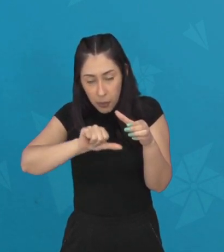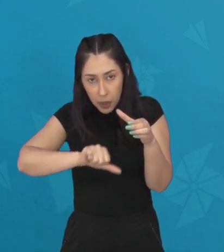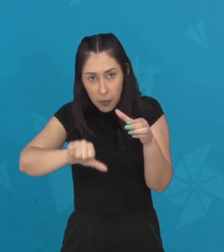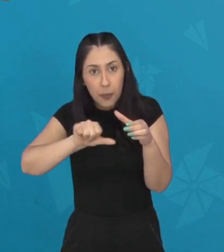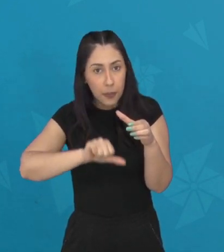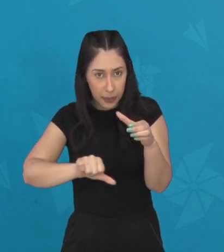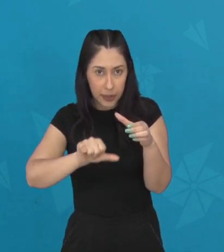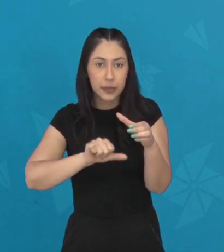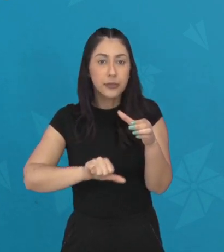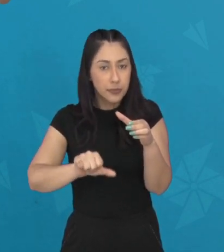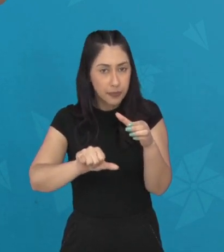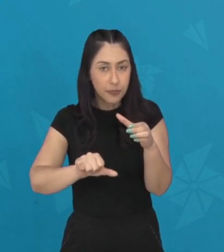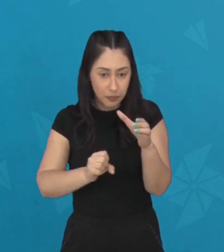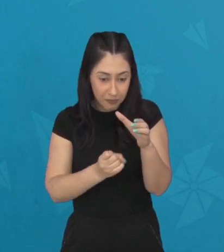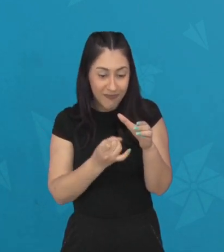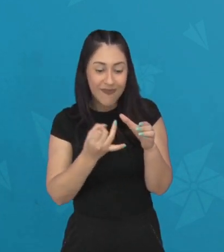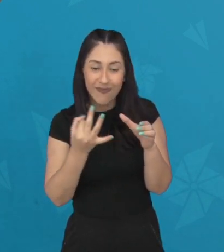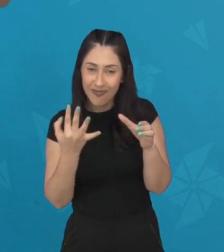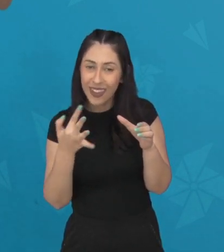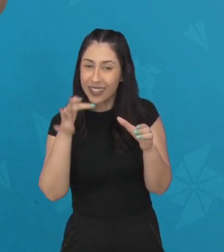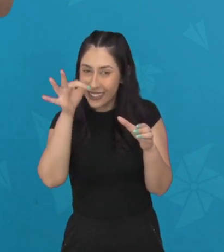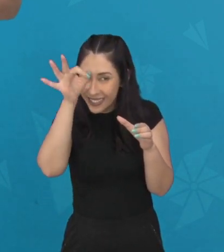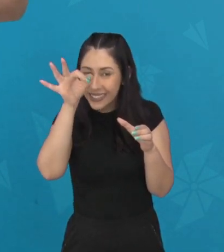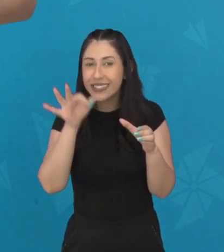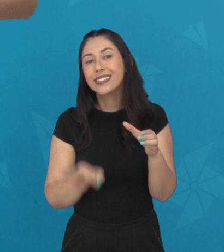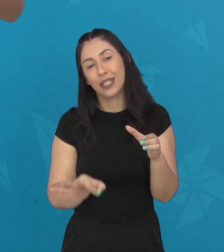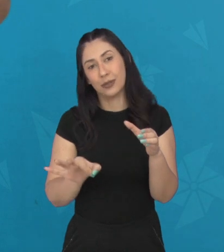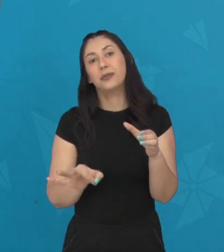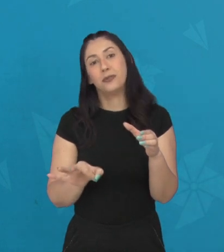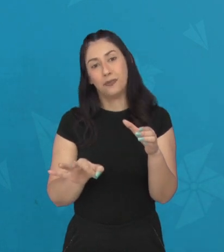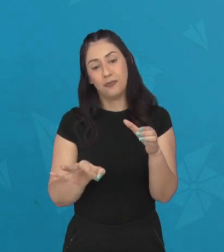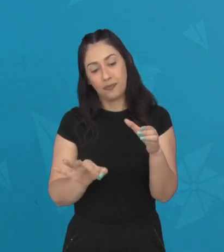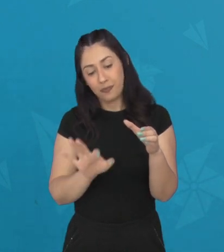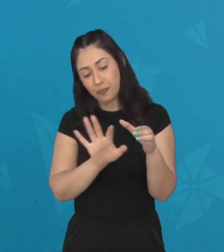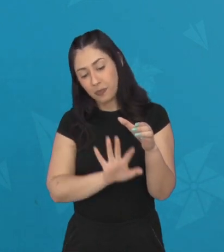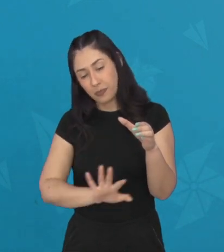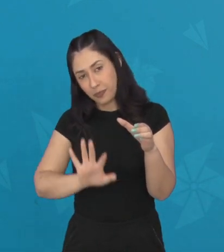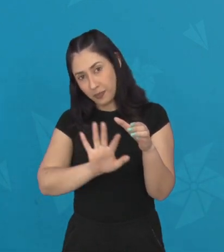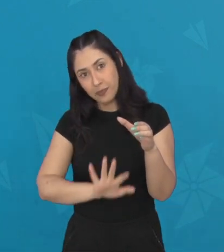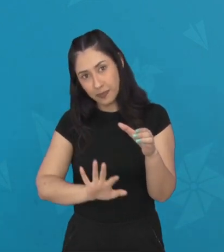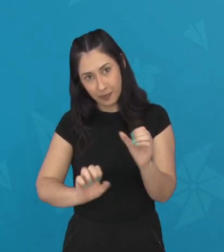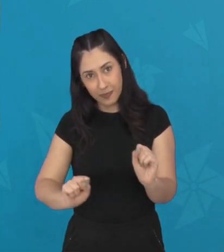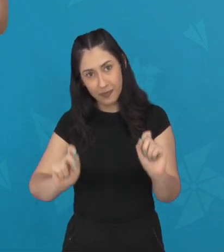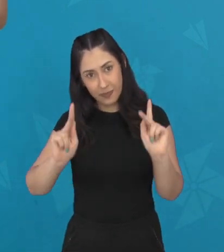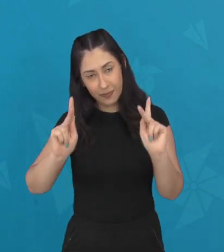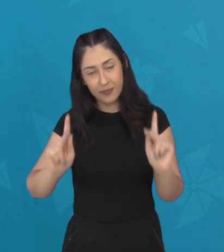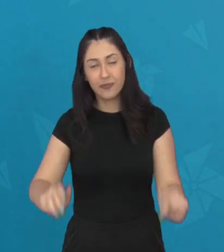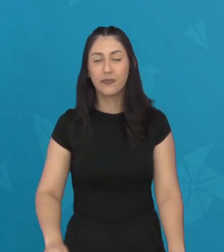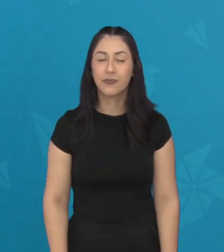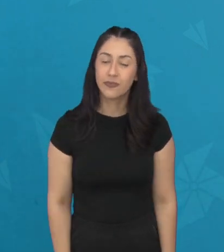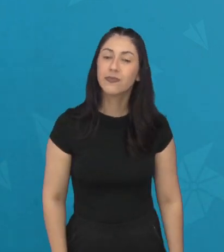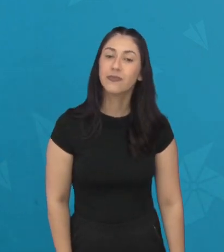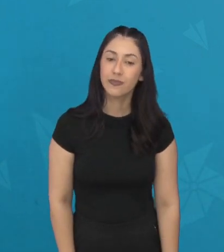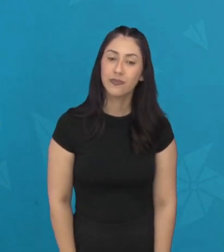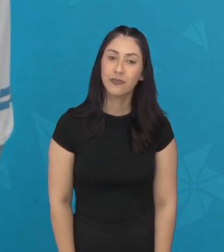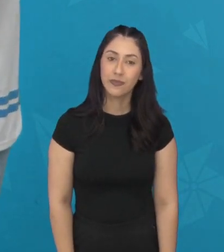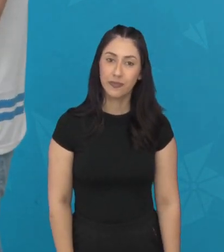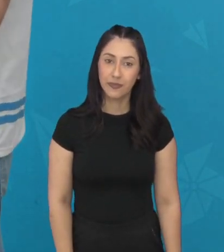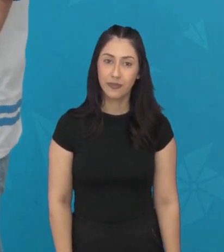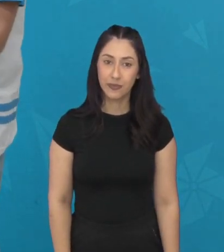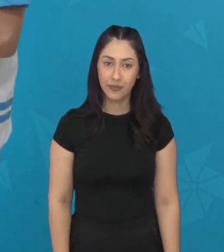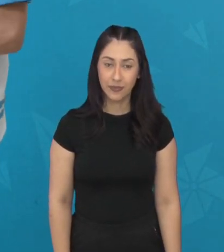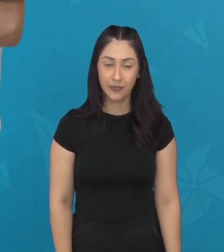obter a quantidade de produtos e reagentes que estão ali em meio àqueles produtos, tranquilos? Aquela equação, desculpa.